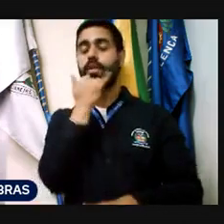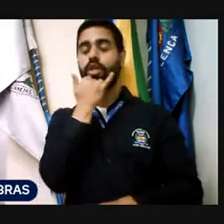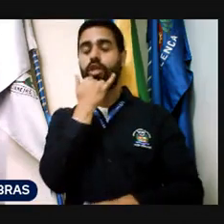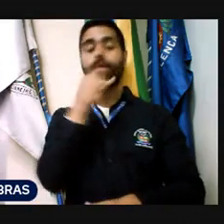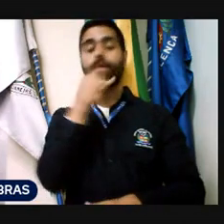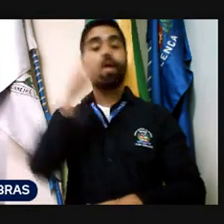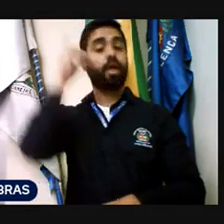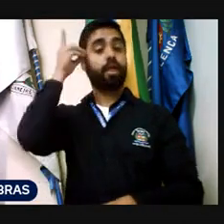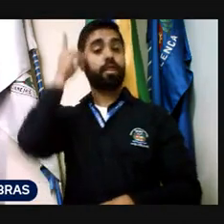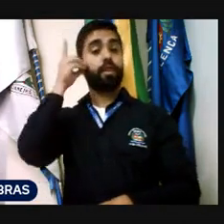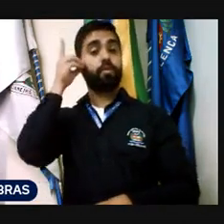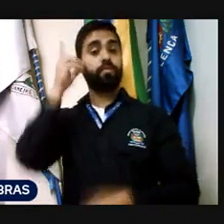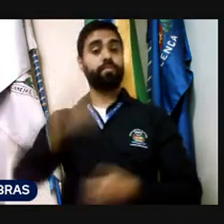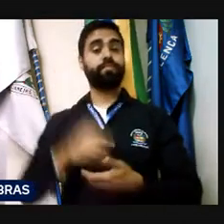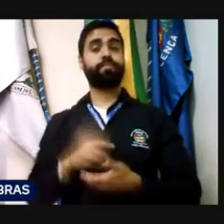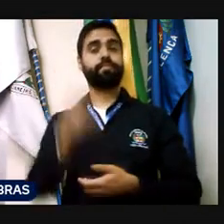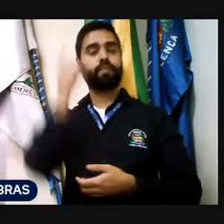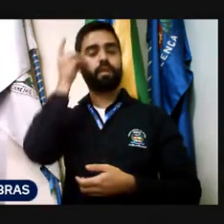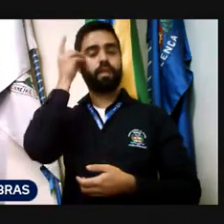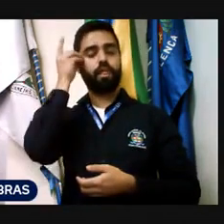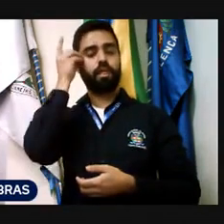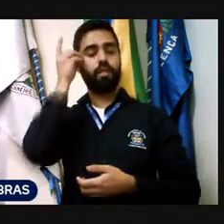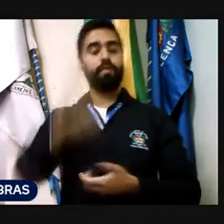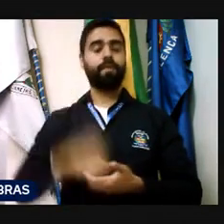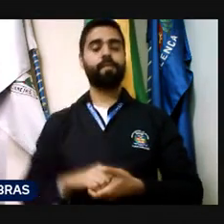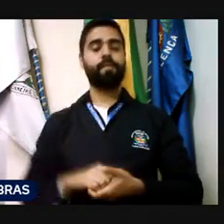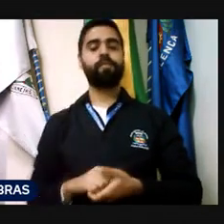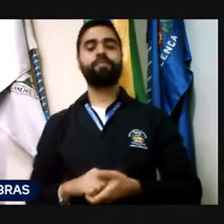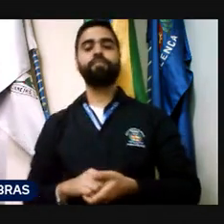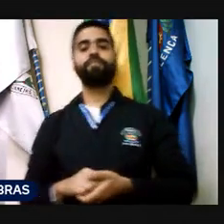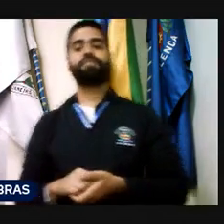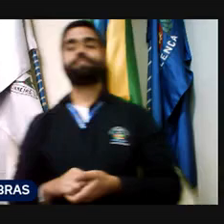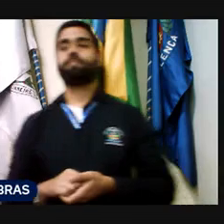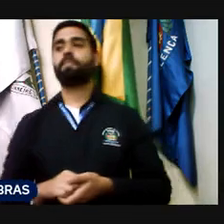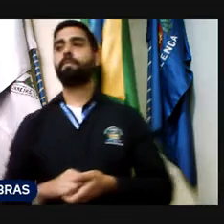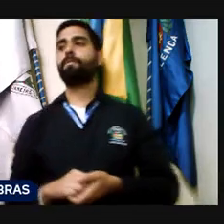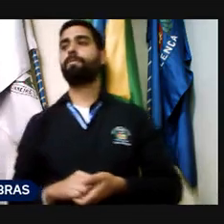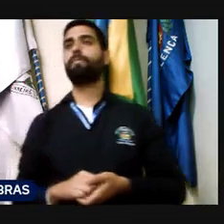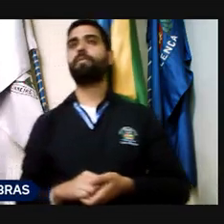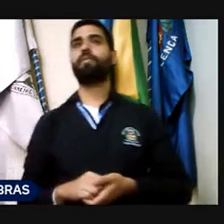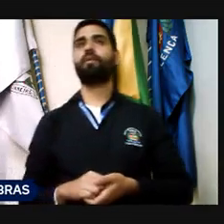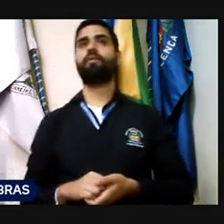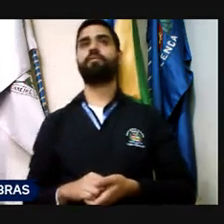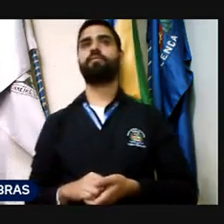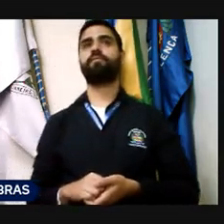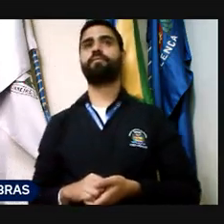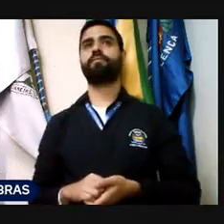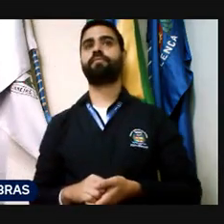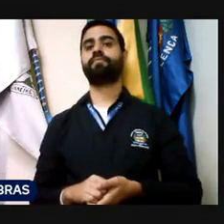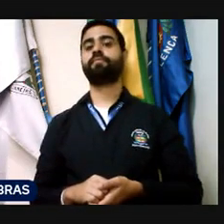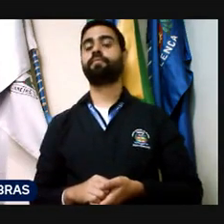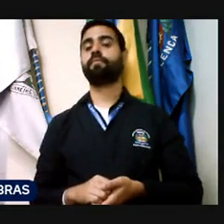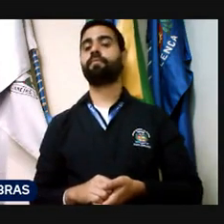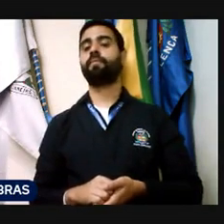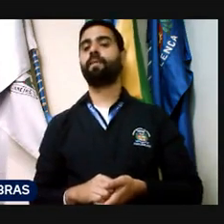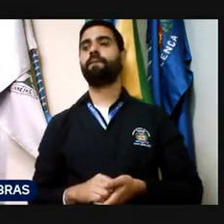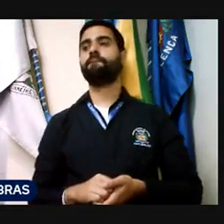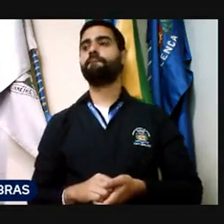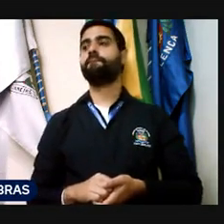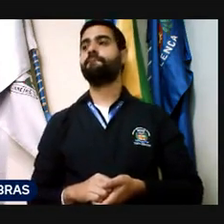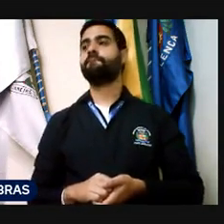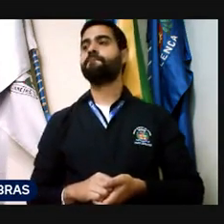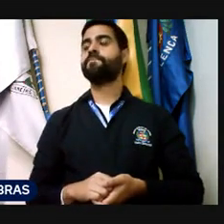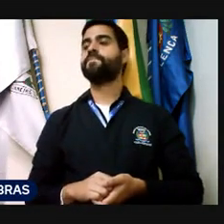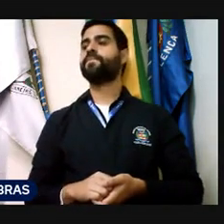O prefeito municipal Luiz Fernando Furtado da Graça, no uso das atribuições legais e conforto no artigo 52, parágrafo 1º e artigo 69, inciso 4 da Lei Orgânica